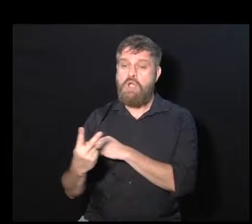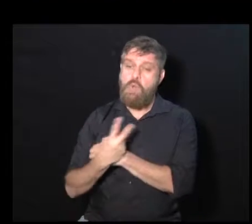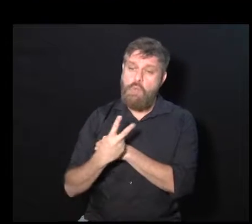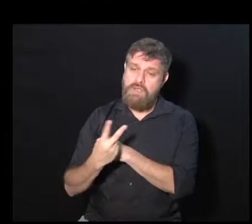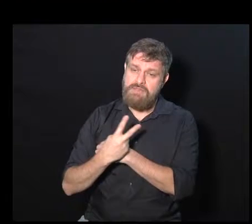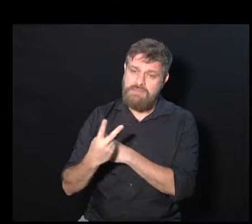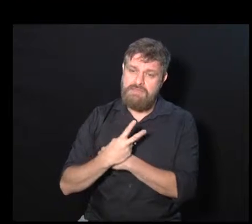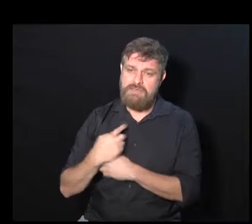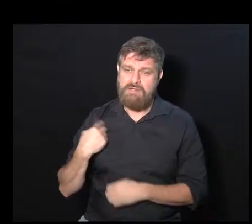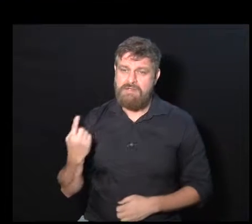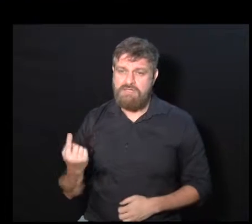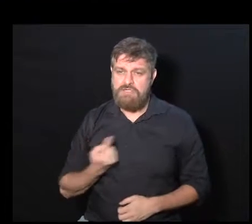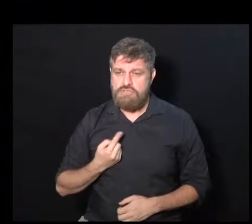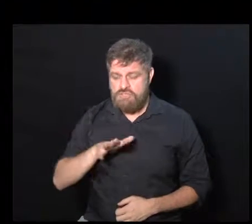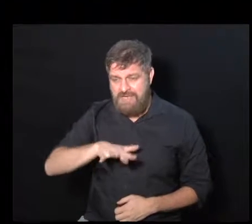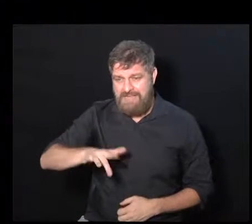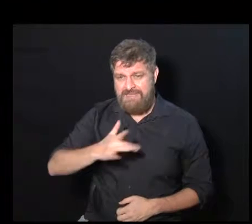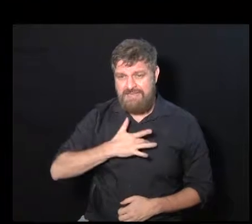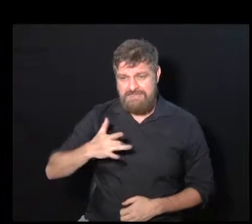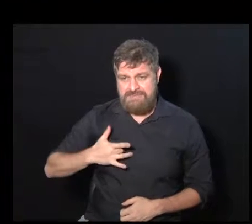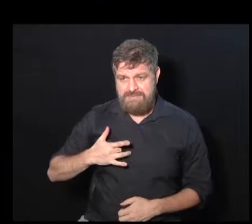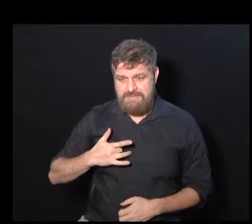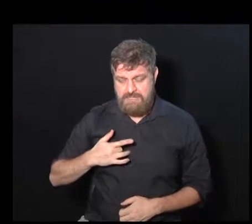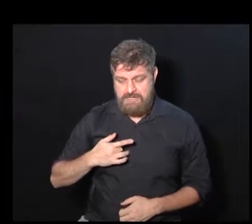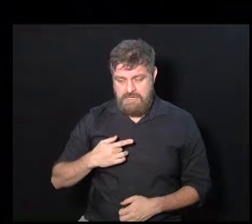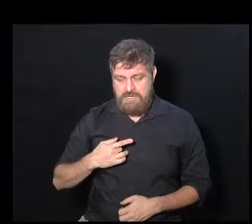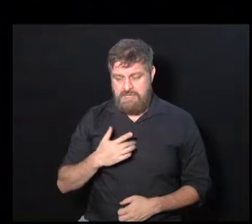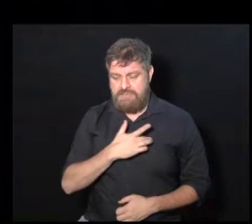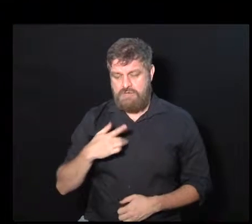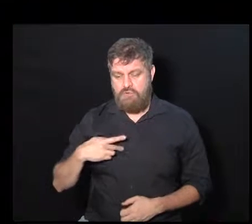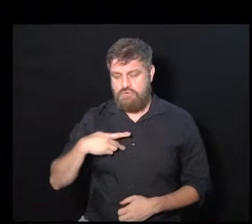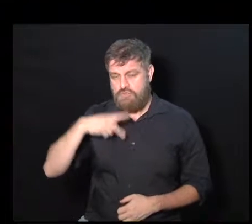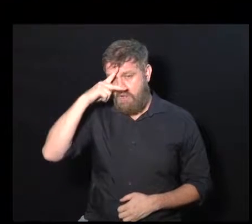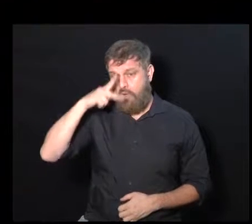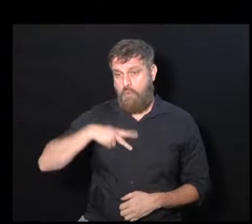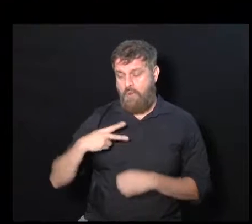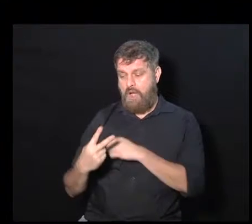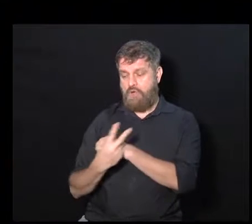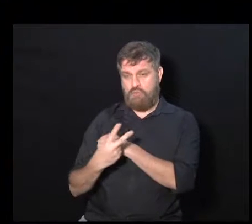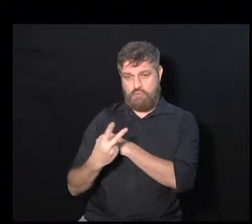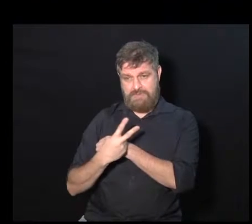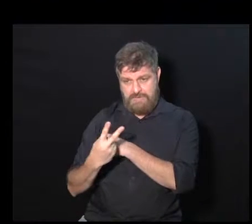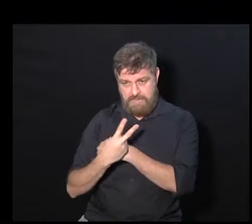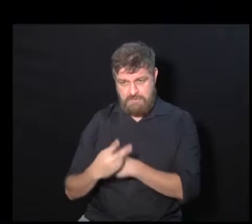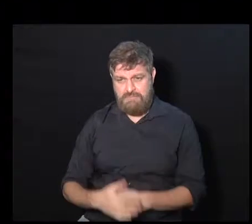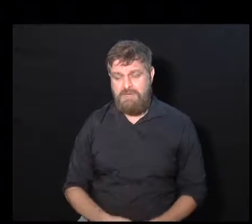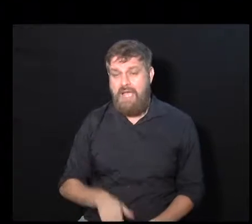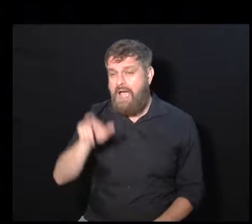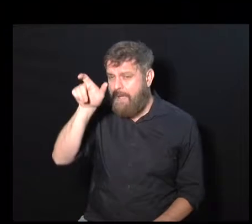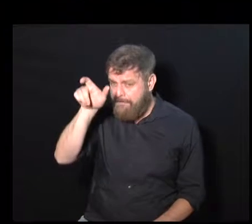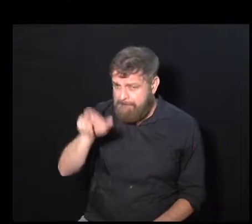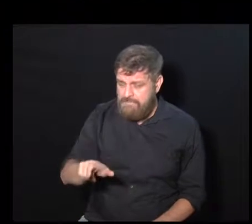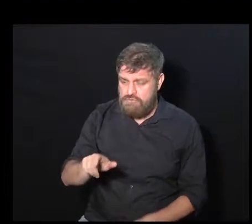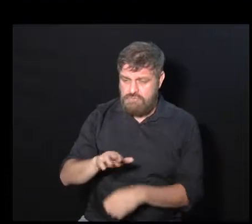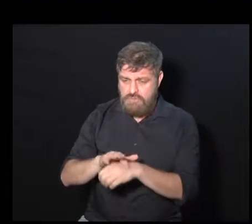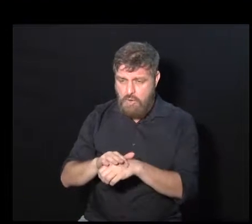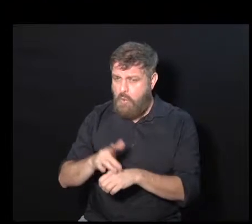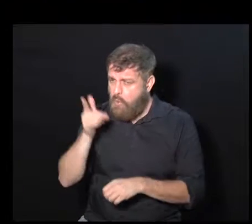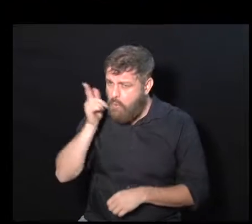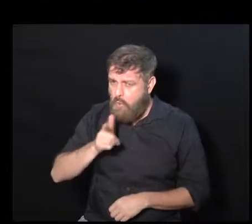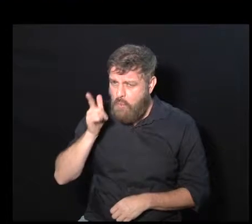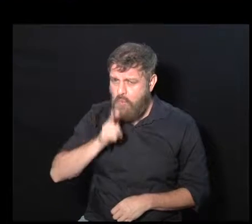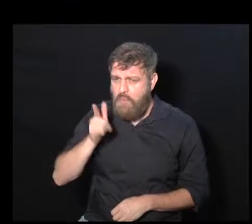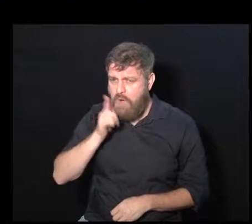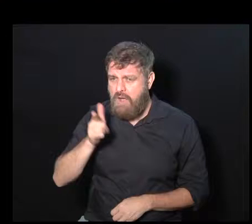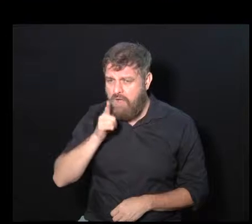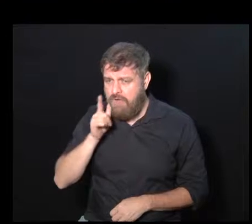que a gente chama na saúde do autocuidado. Então, é uma forma que o paciente, o usuário, ele